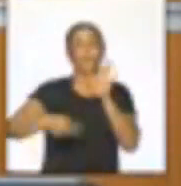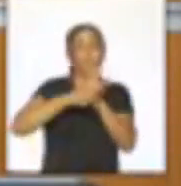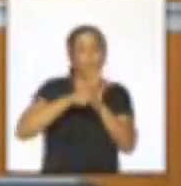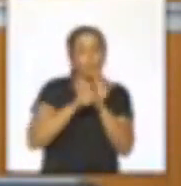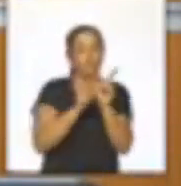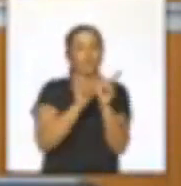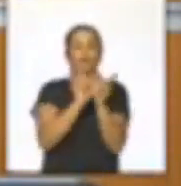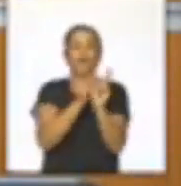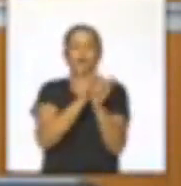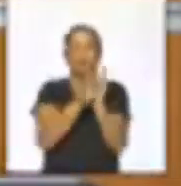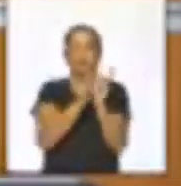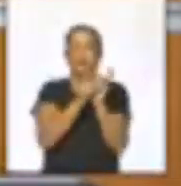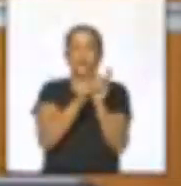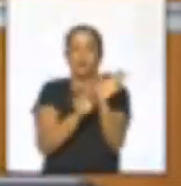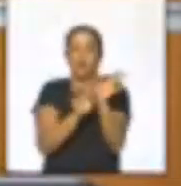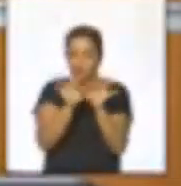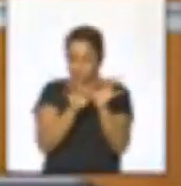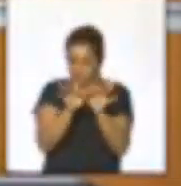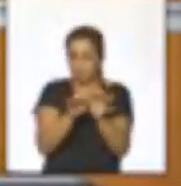pronta.